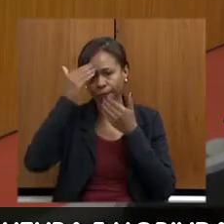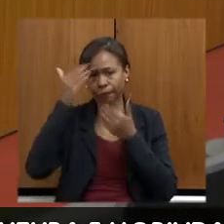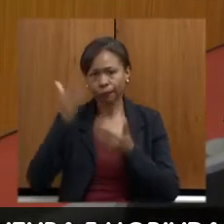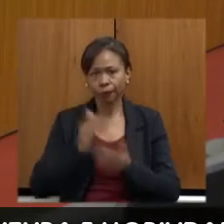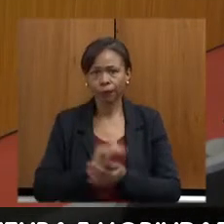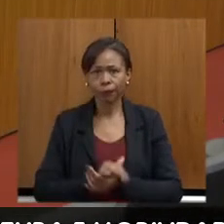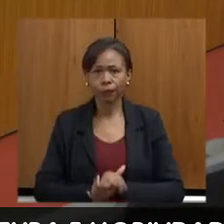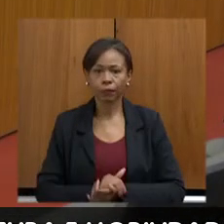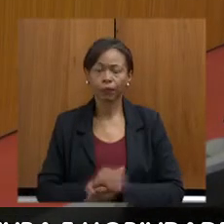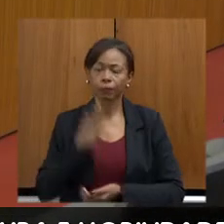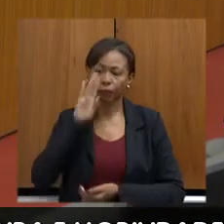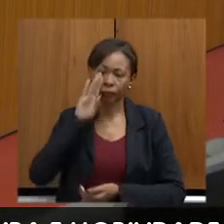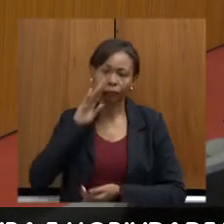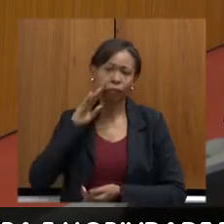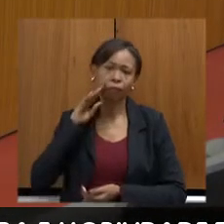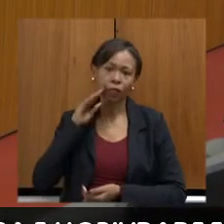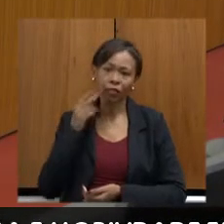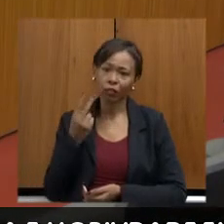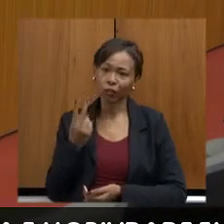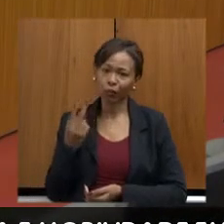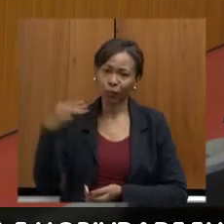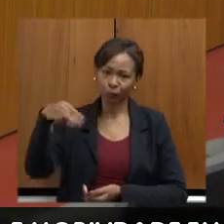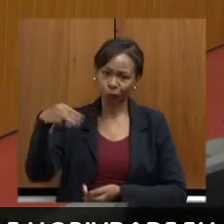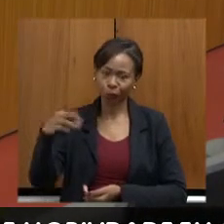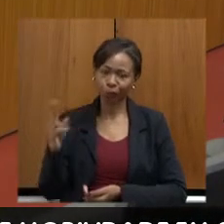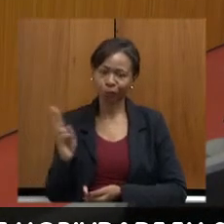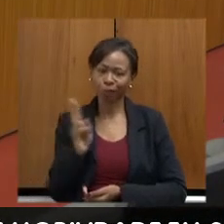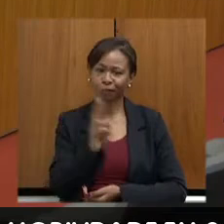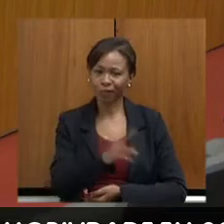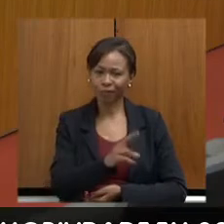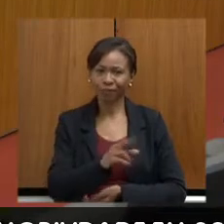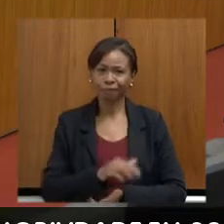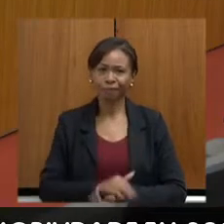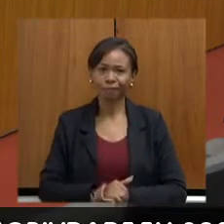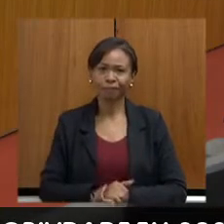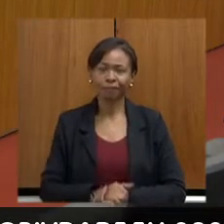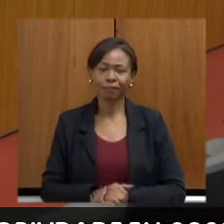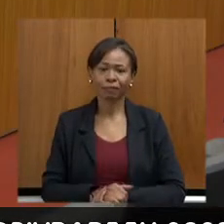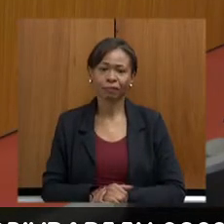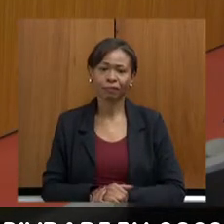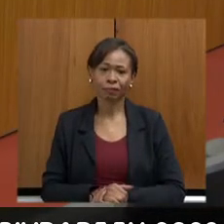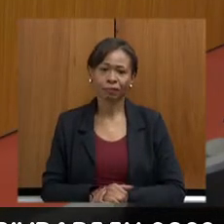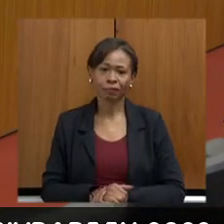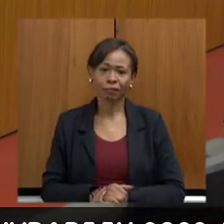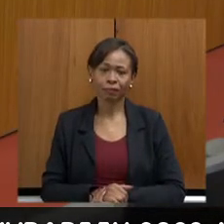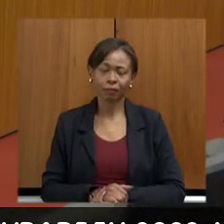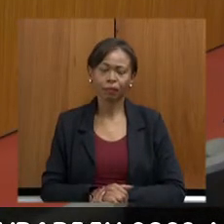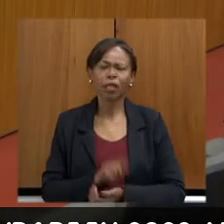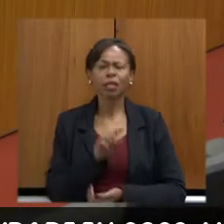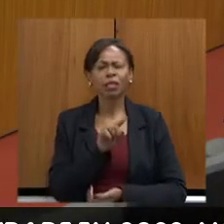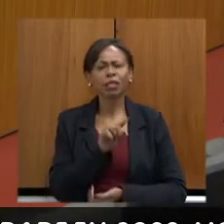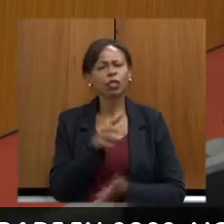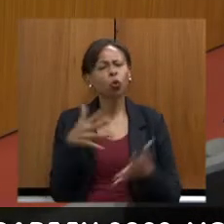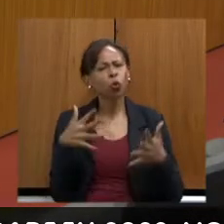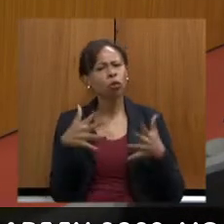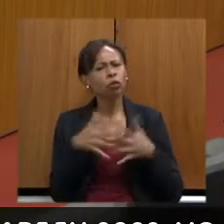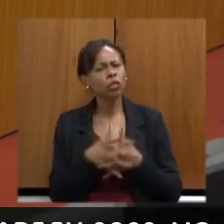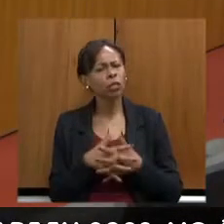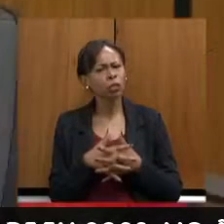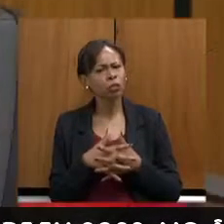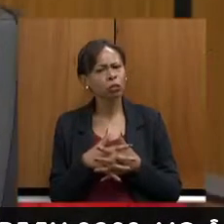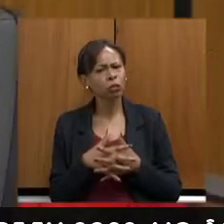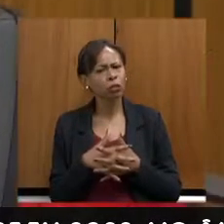ele tá Ana Beatriz Cerqueira tem dois minutos para suas considerações finais acho que você confundiu a discussão de